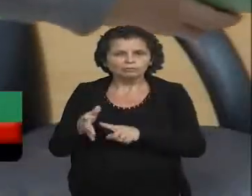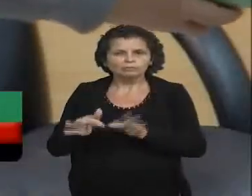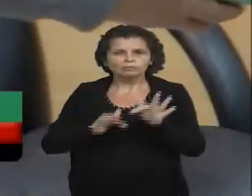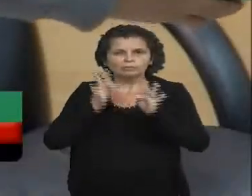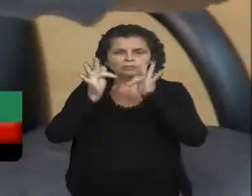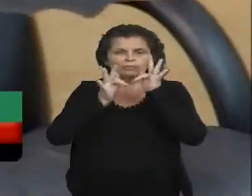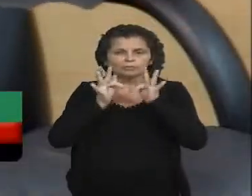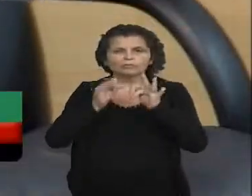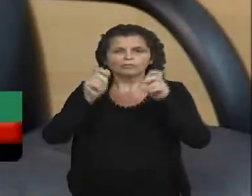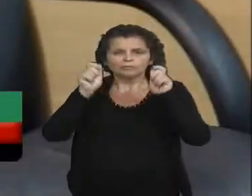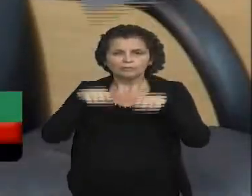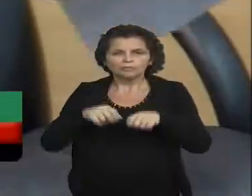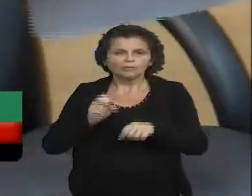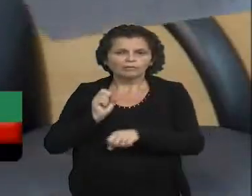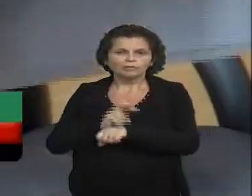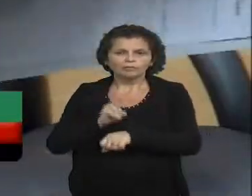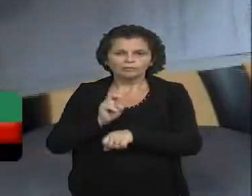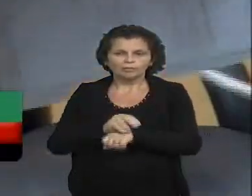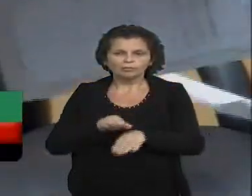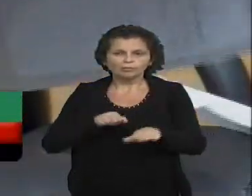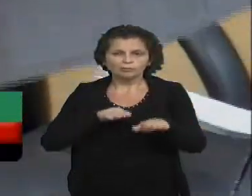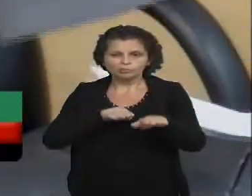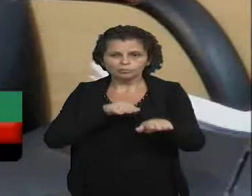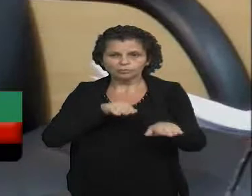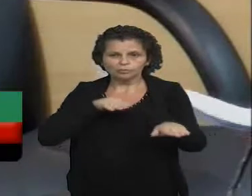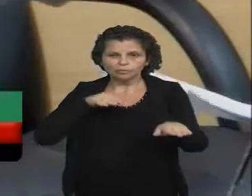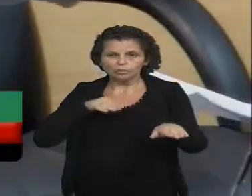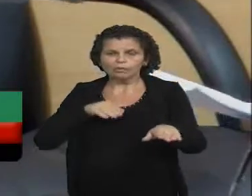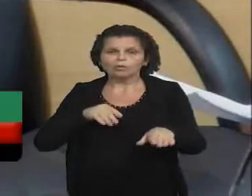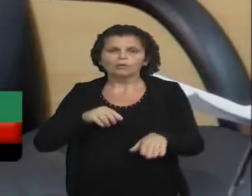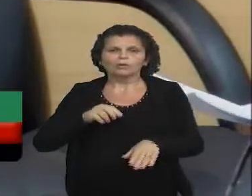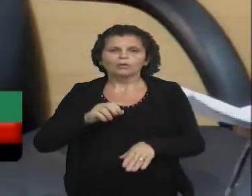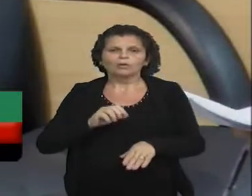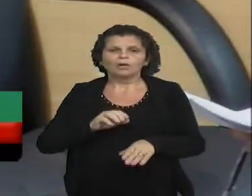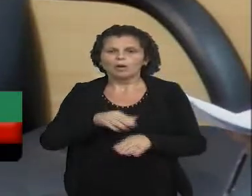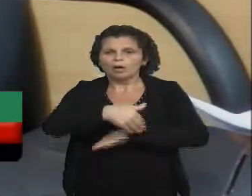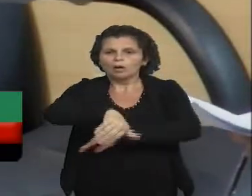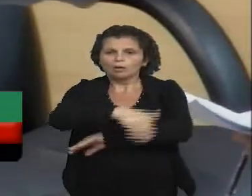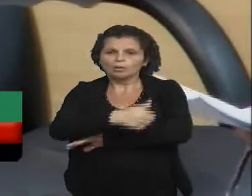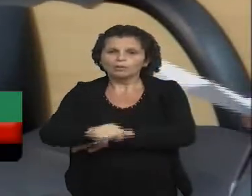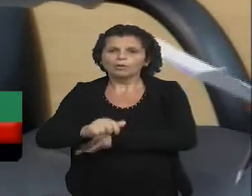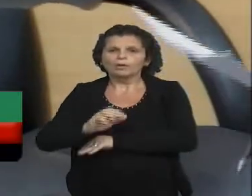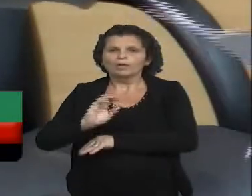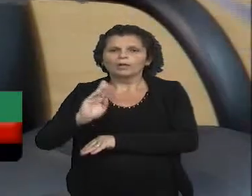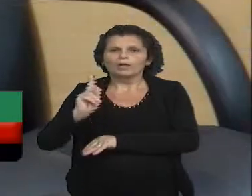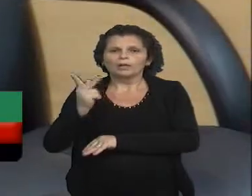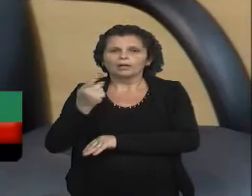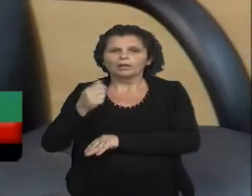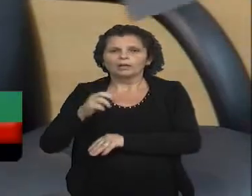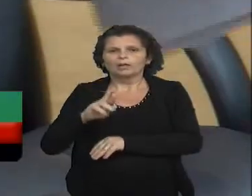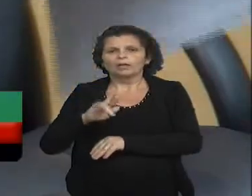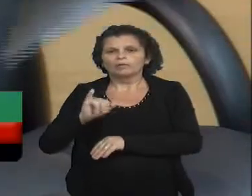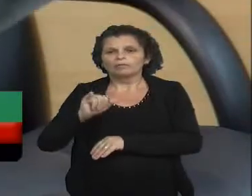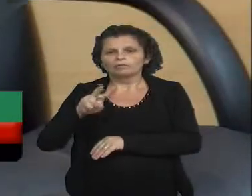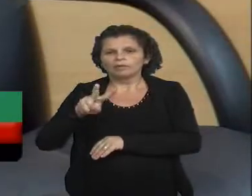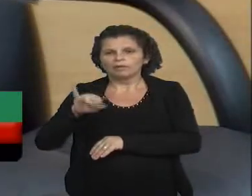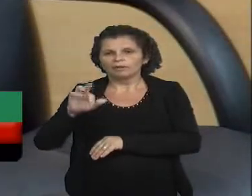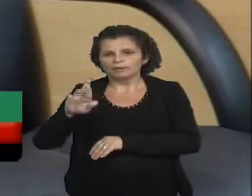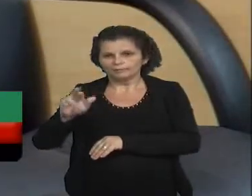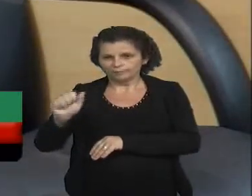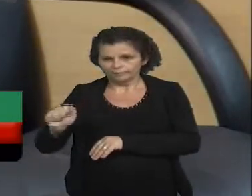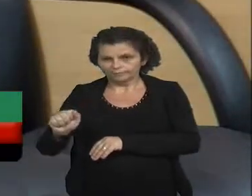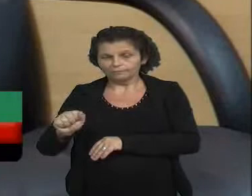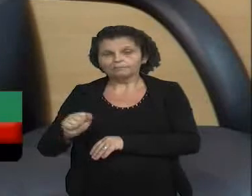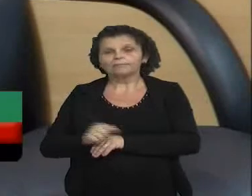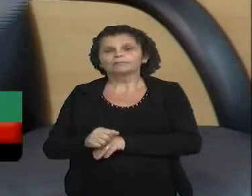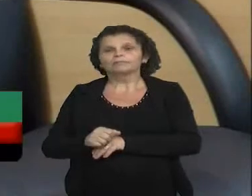para a implantação de vagas para estacionamento à rua Eurípides de Paula, número 71, Jardim Elvira. Indicação